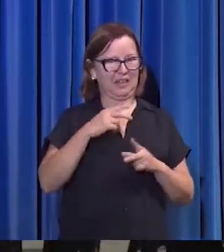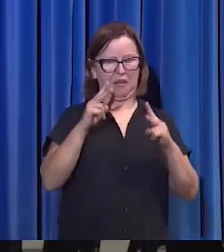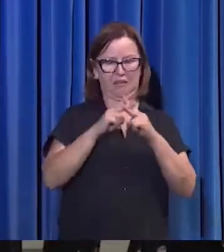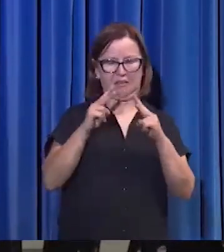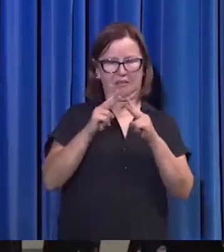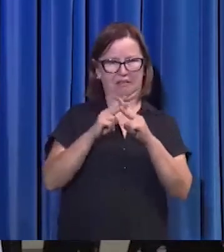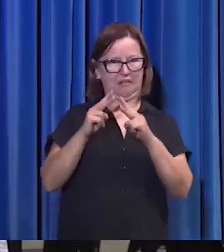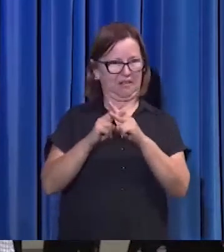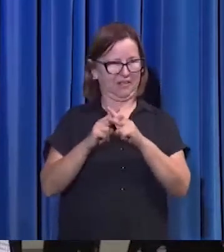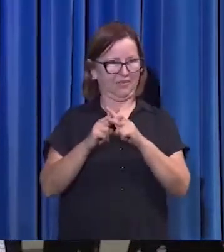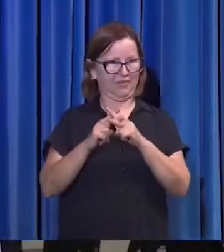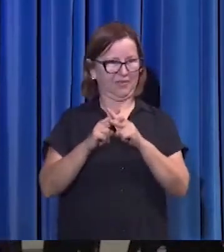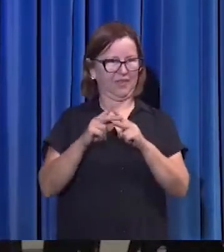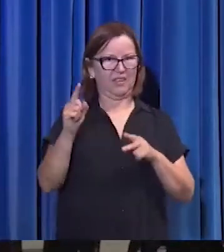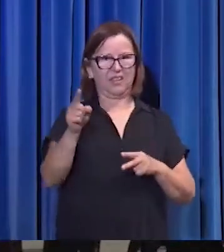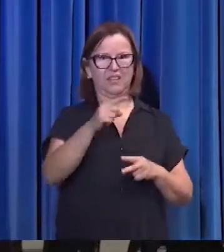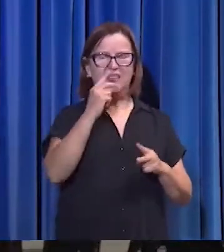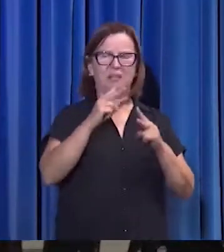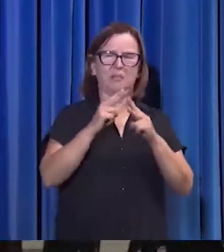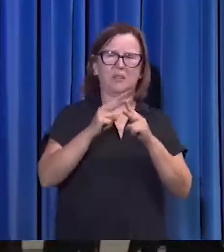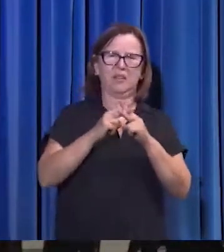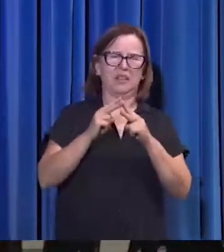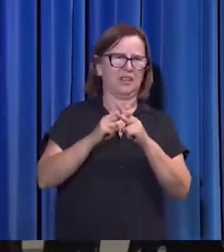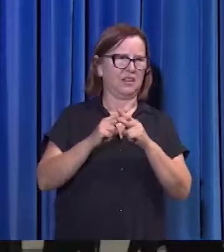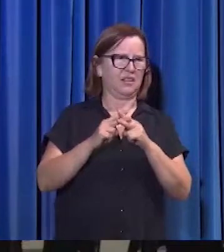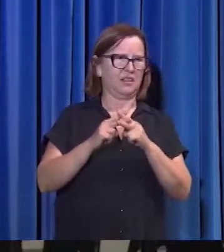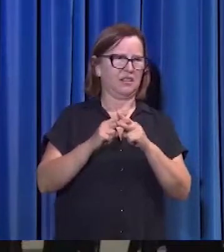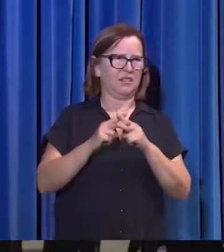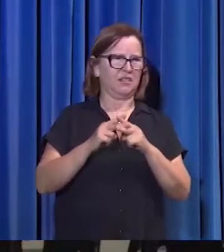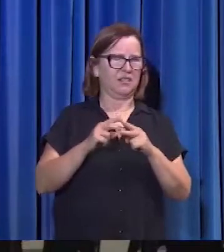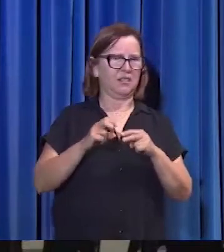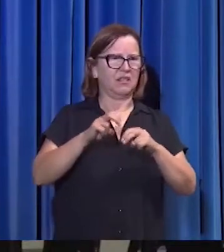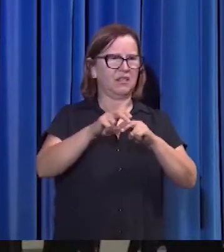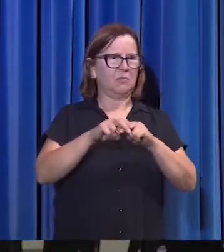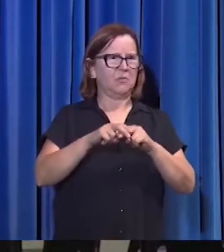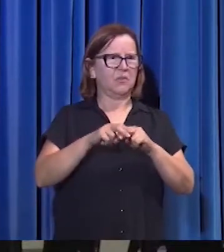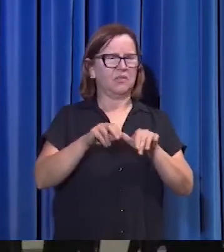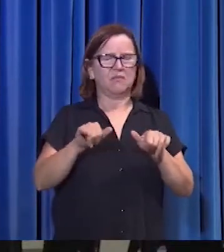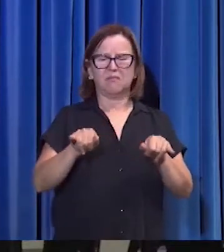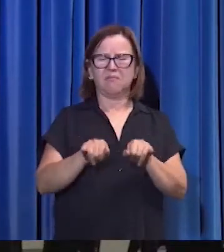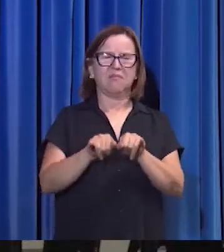conflituosa. Nós brigamos por um pedaço de queijo.